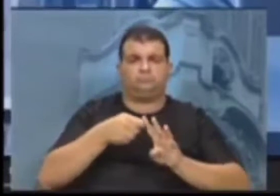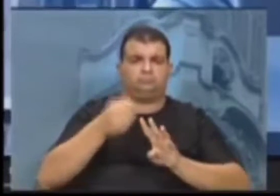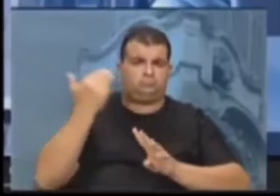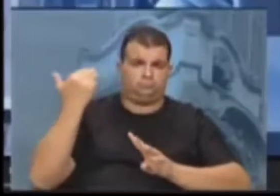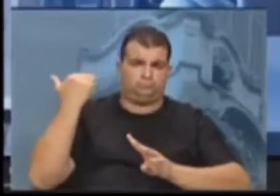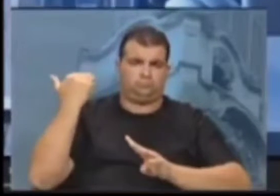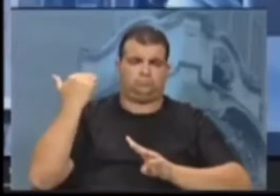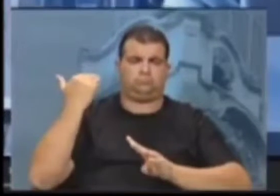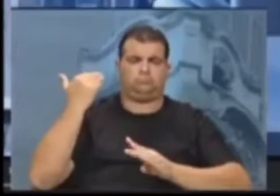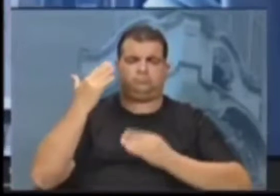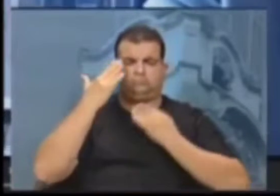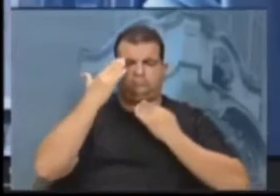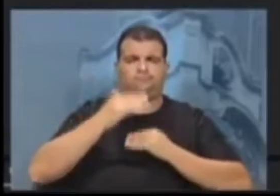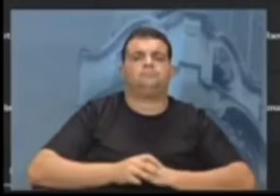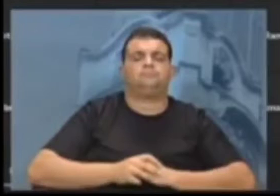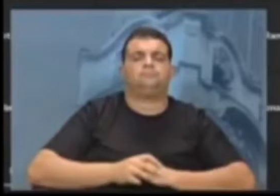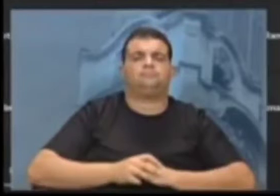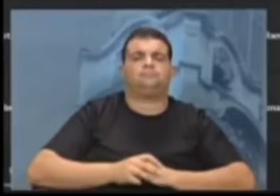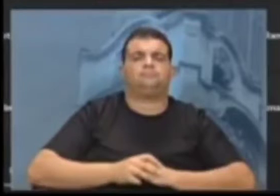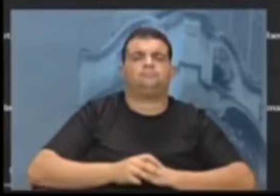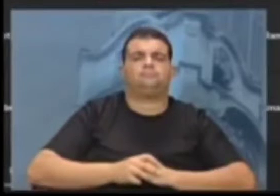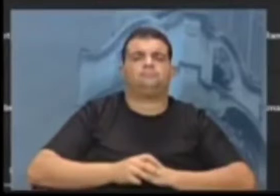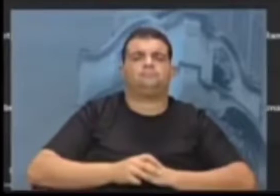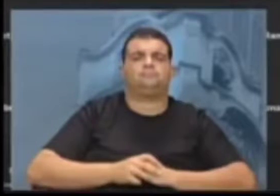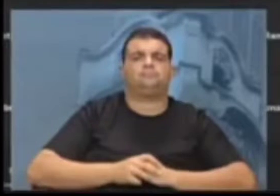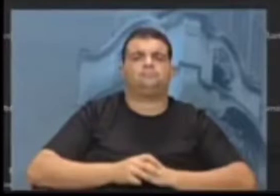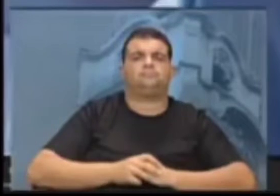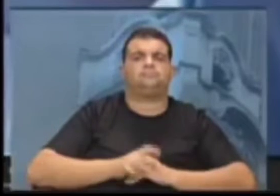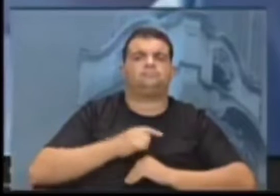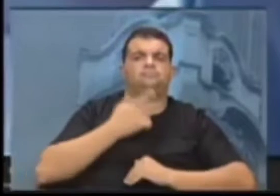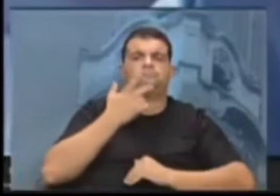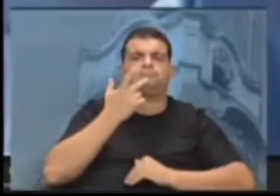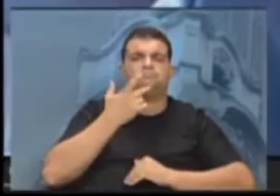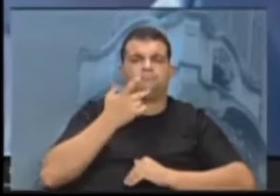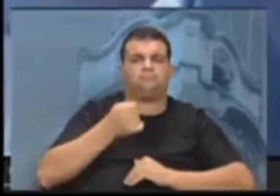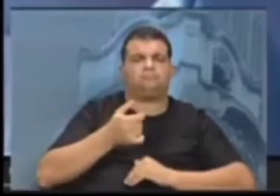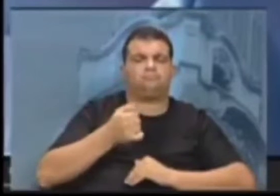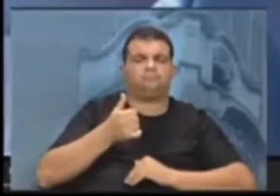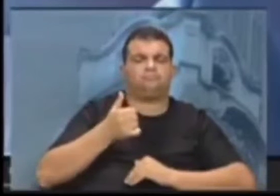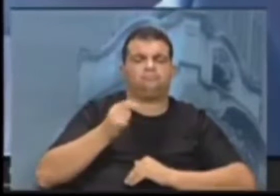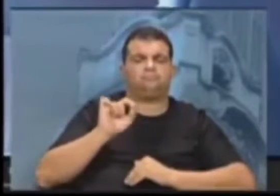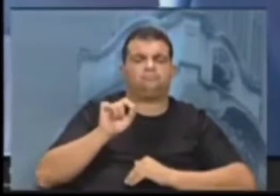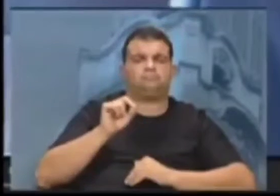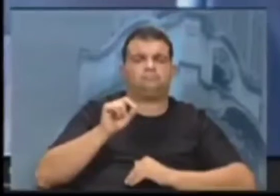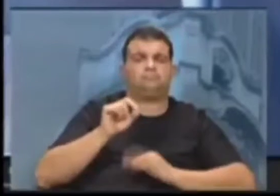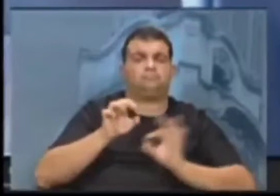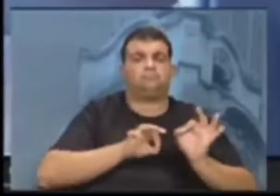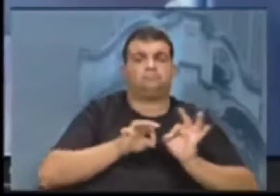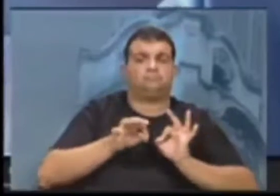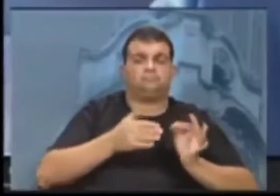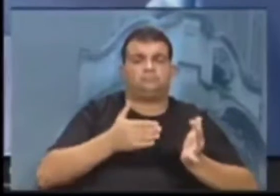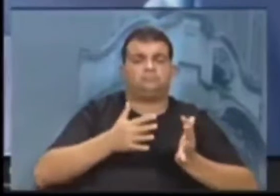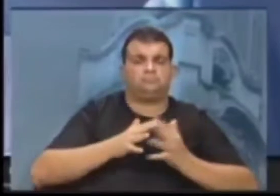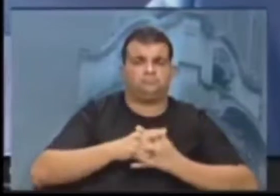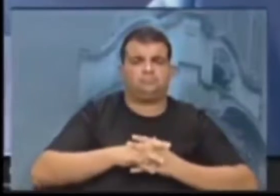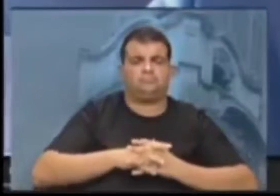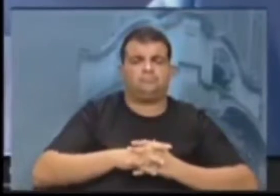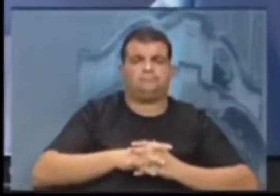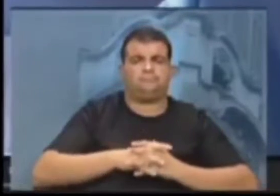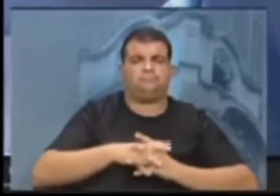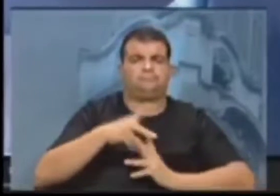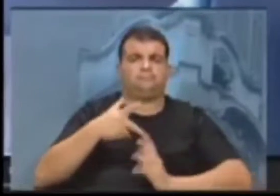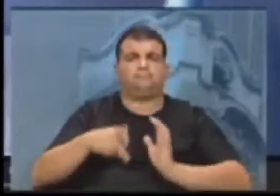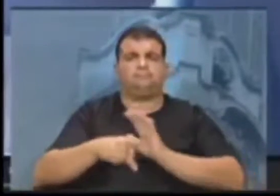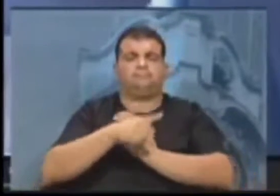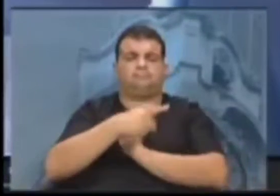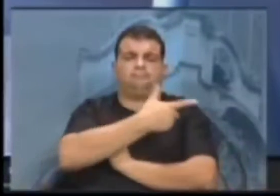passados. Muito obrigado. Vou falar um pouco sobre o nosso projeto de lei da